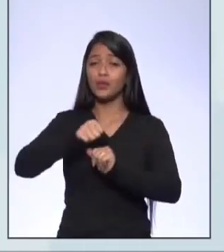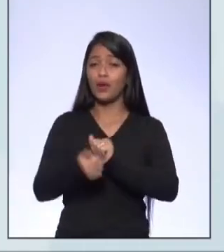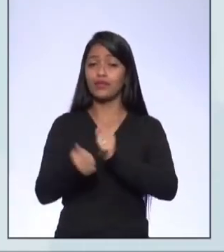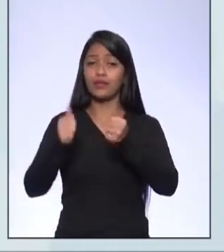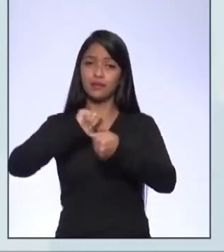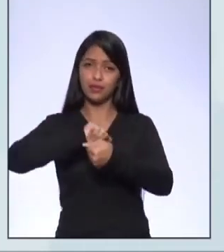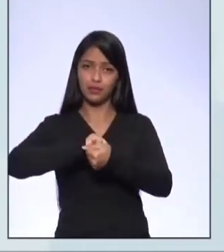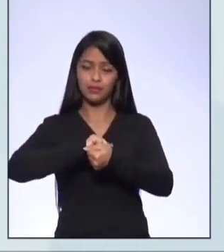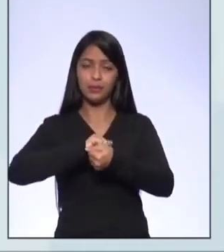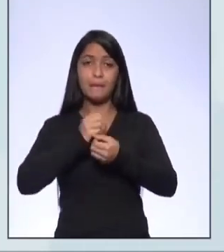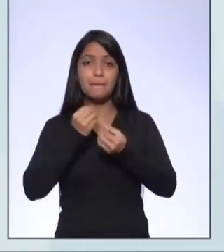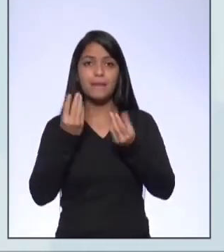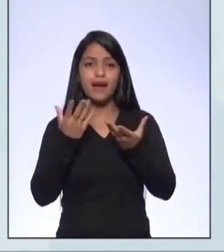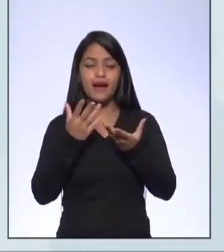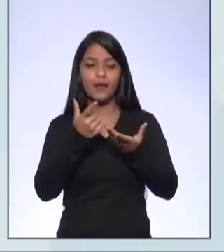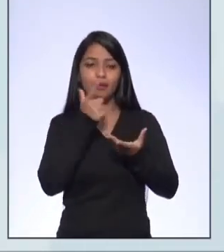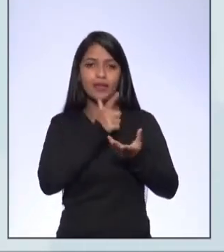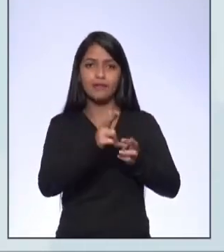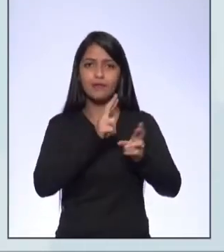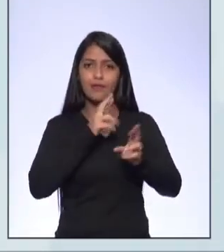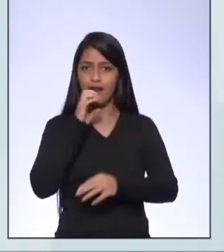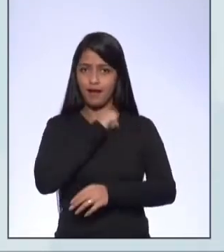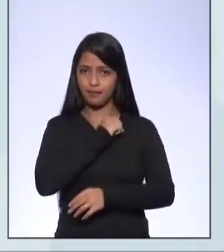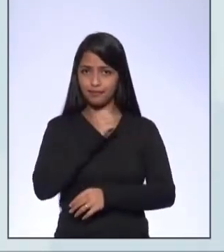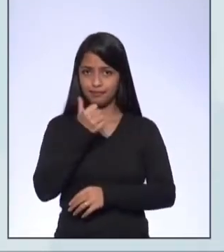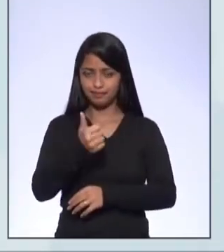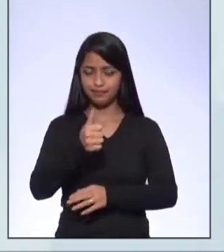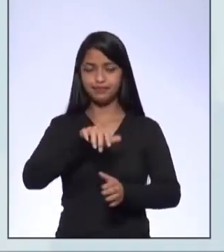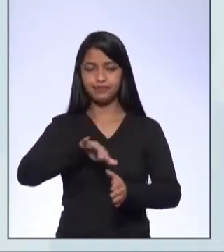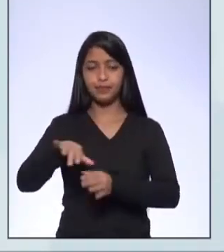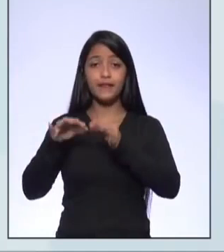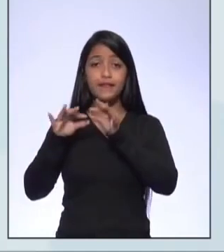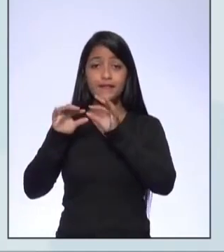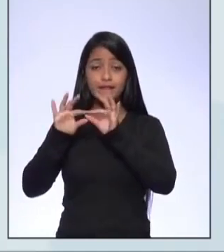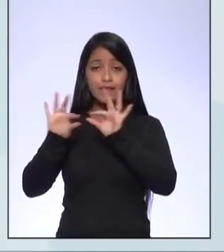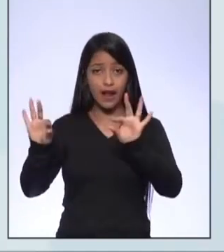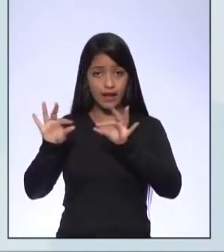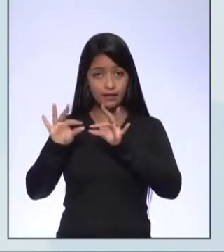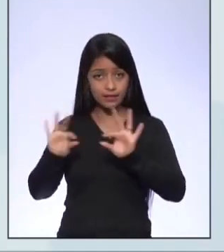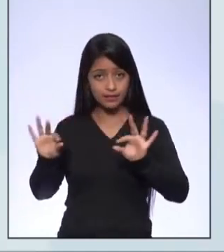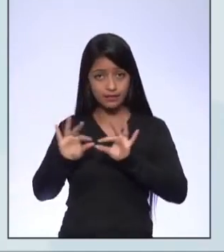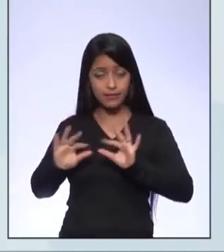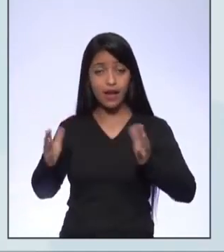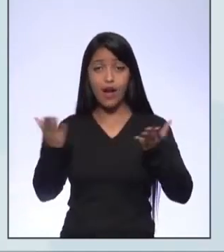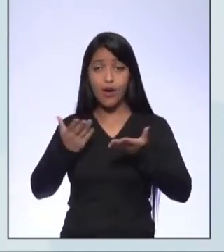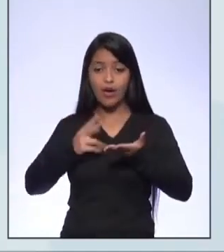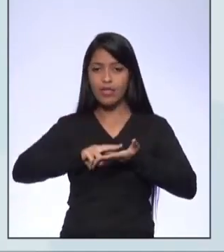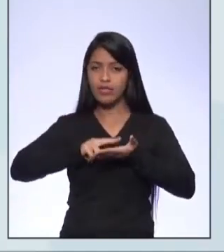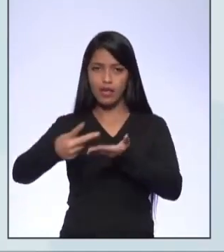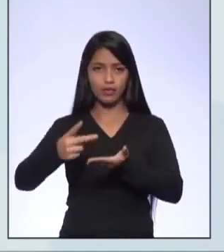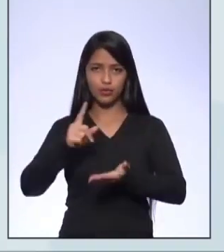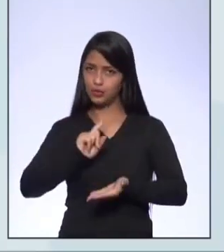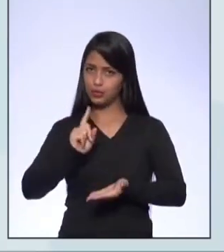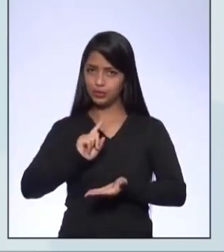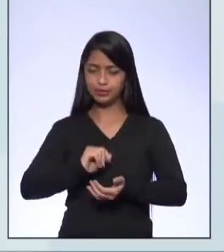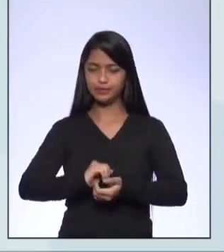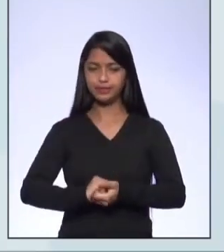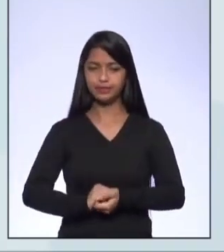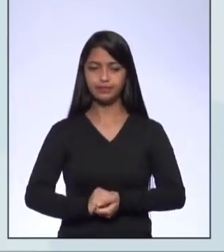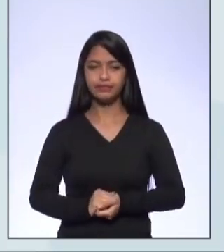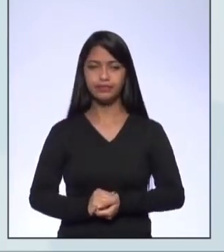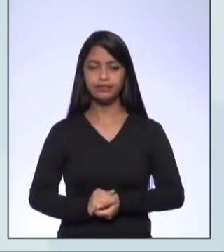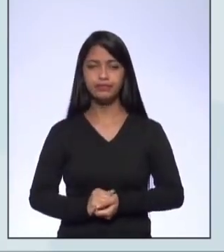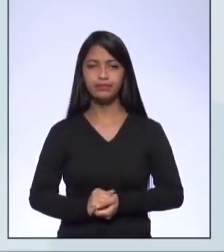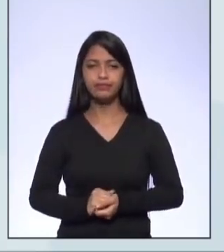mais ativa a resposta. Então, vocês têm essas frases, a gente não vai traduzir agora, e aí vocês vão relacionar,